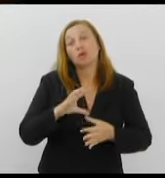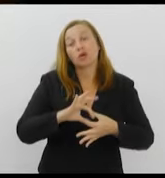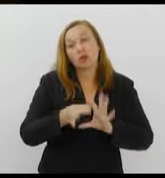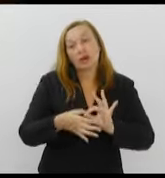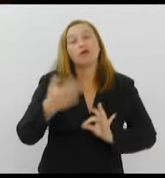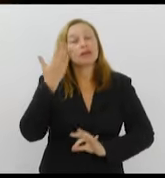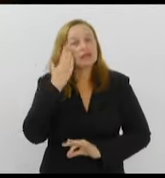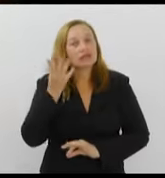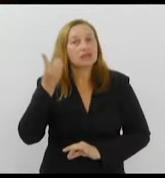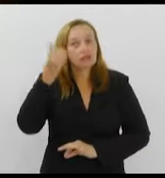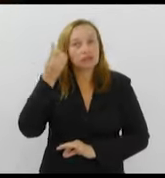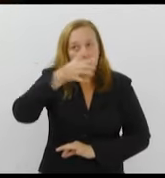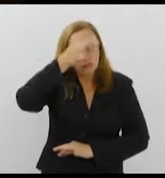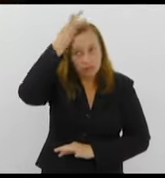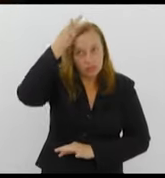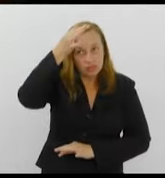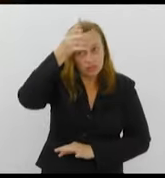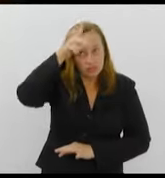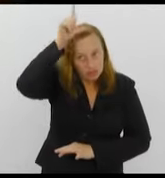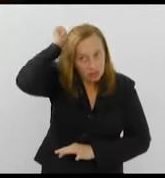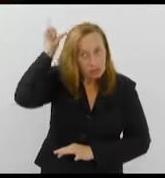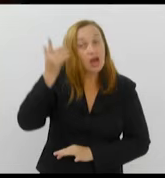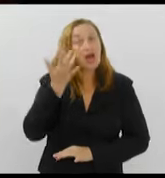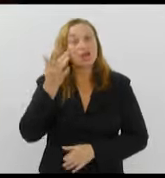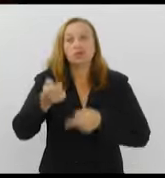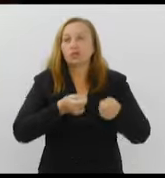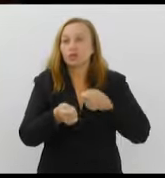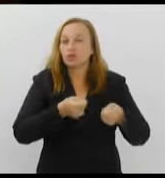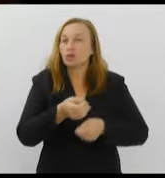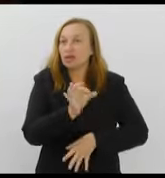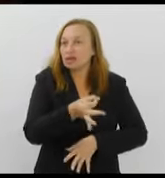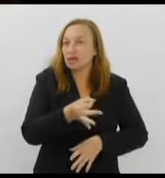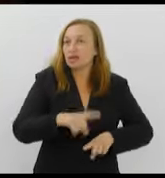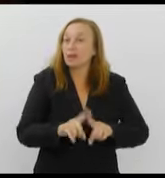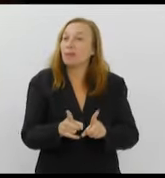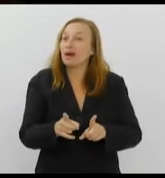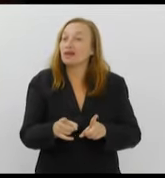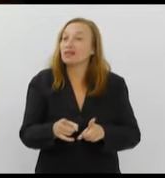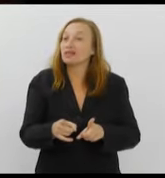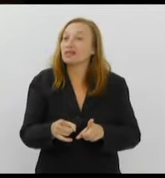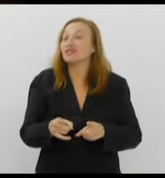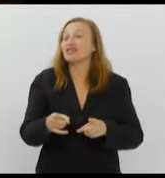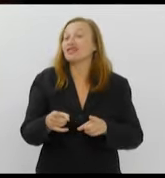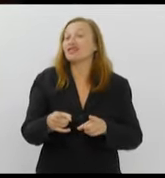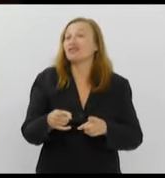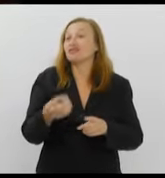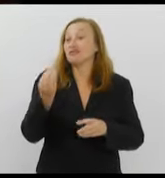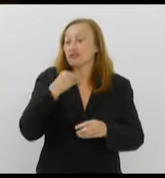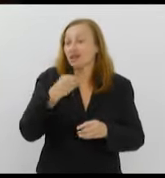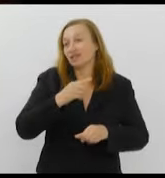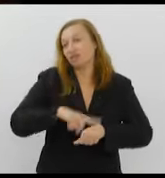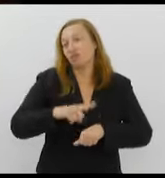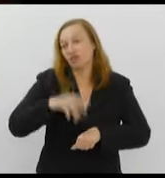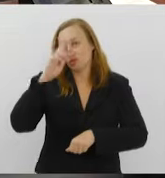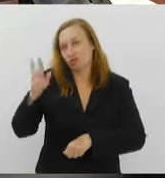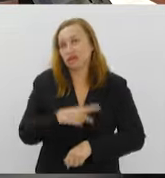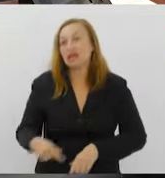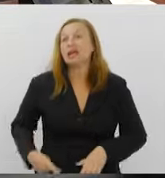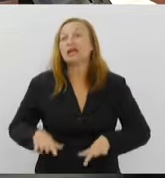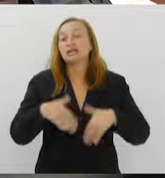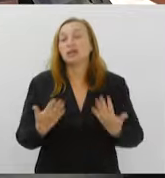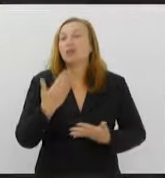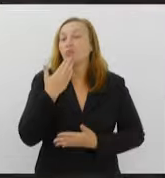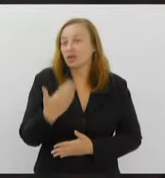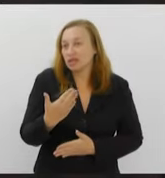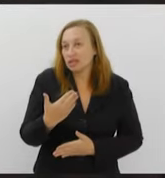intenção do deputado Luiz Paulo, acho que o controle é necessário, mas, de fato, o processo operacional fica inviabilizado nesse momento, presidente. Eu vou pedir